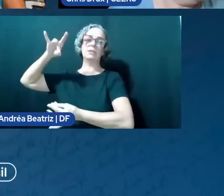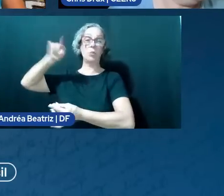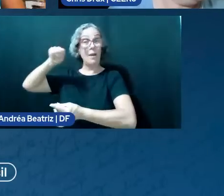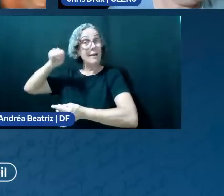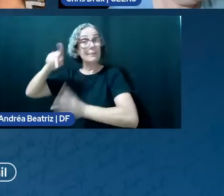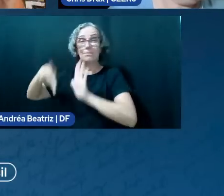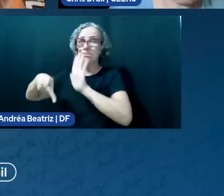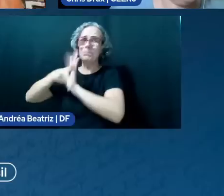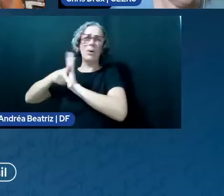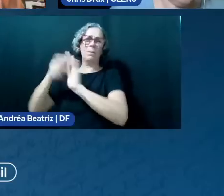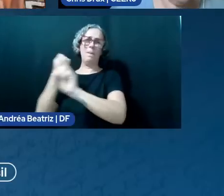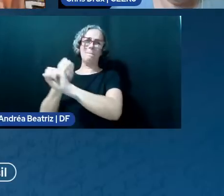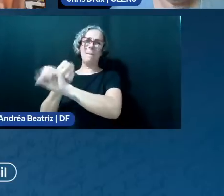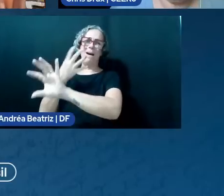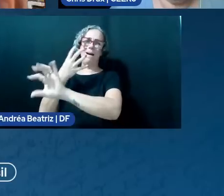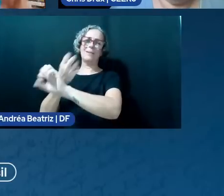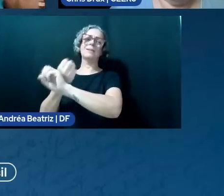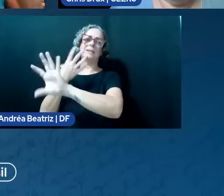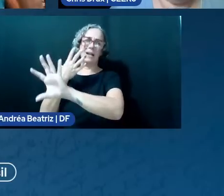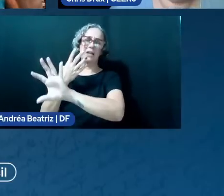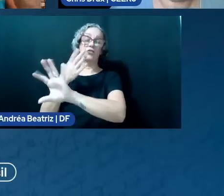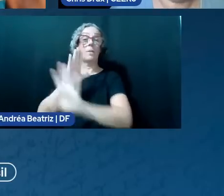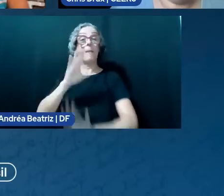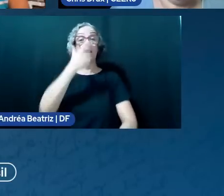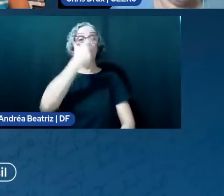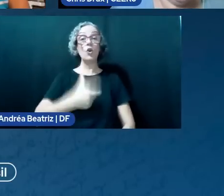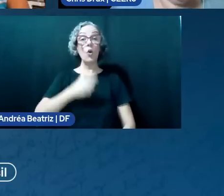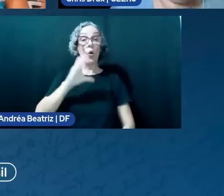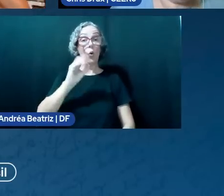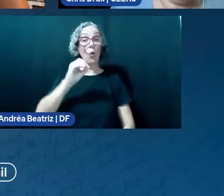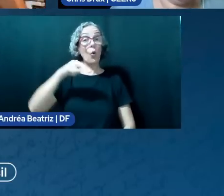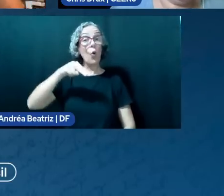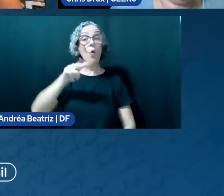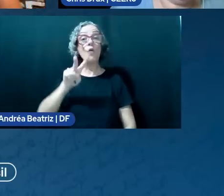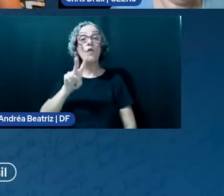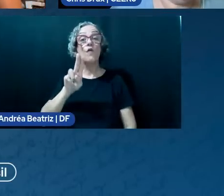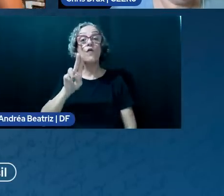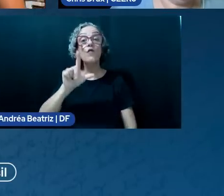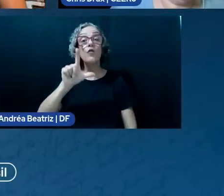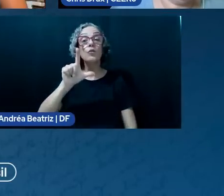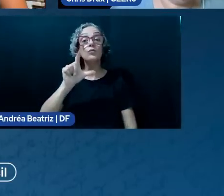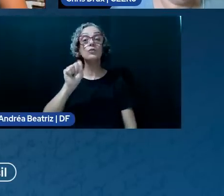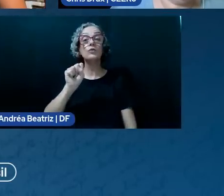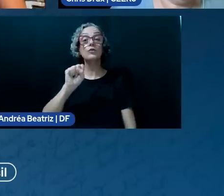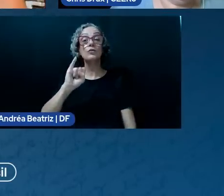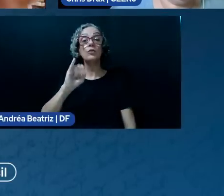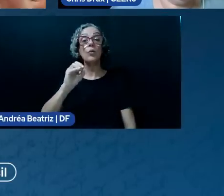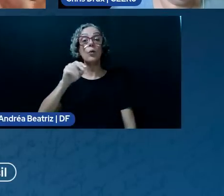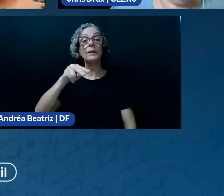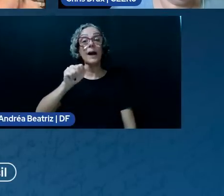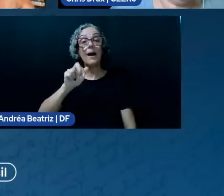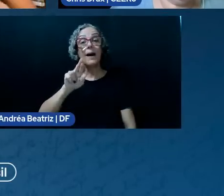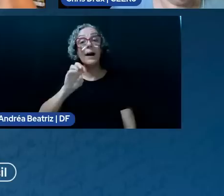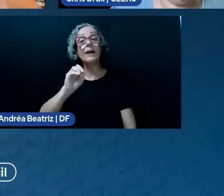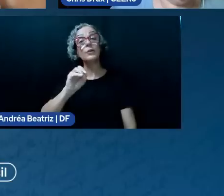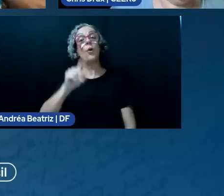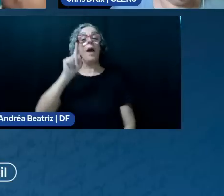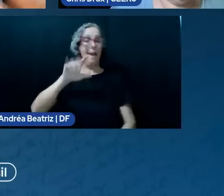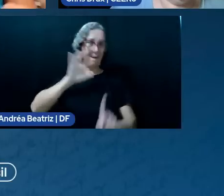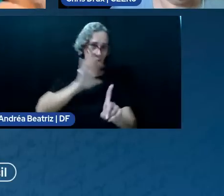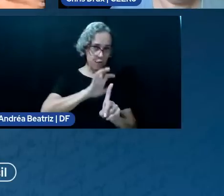dos convulsionários, são os dois fatores, a intervenção dos espíritos e o efeito magnético. Então,